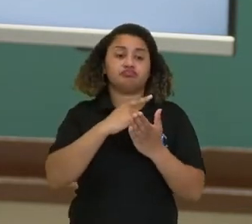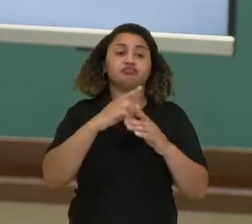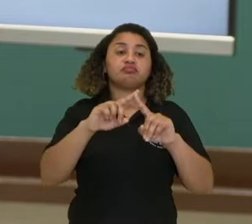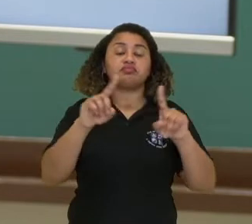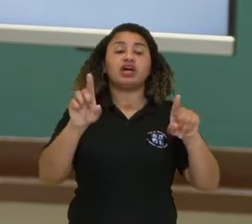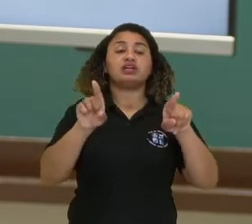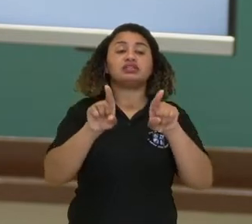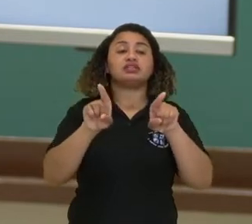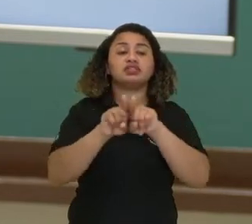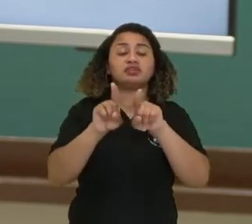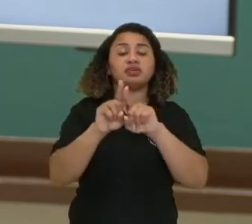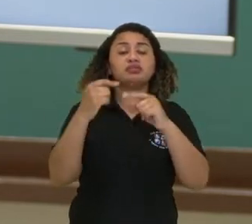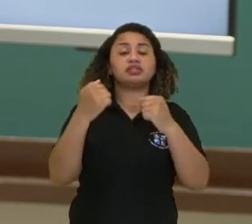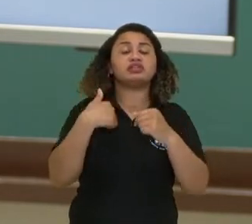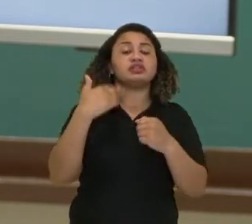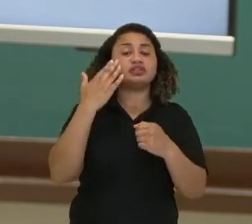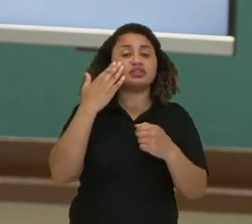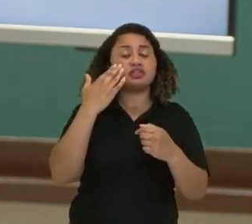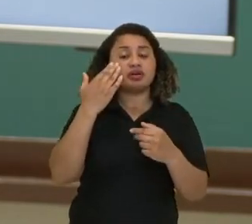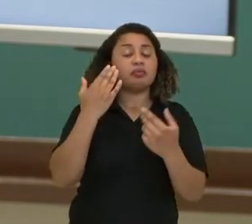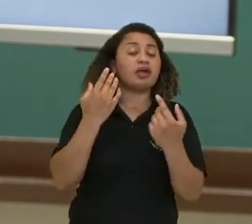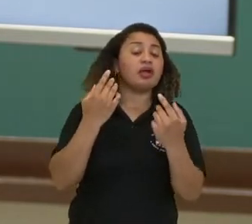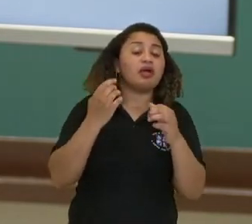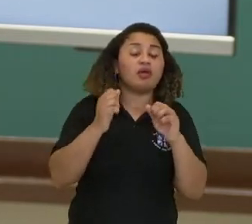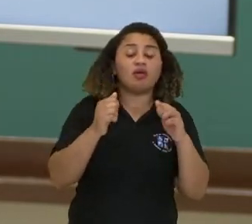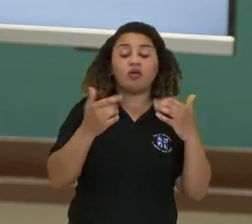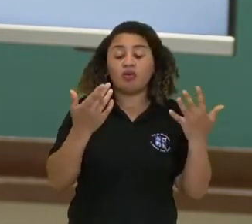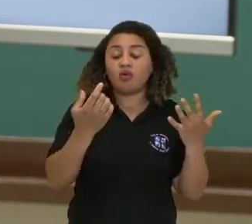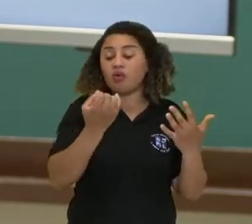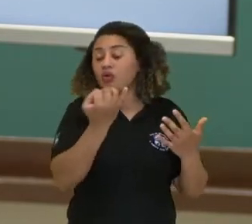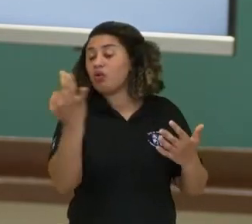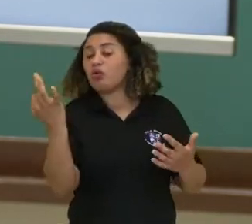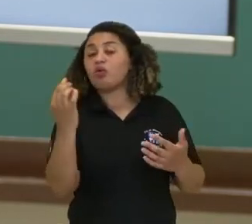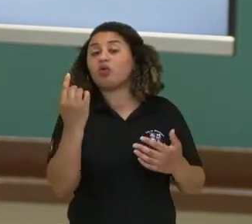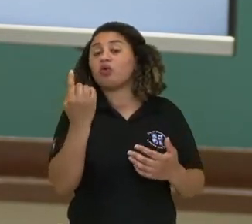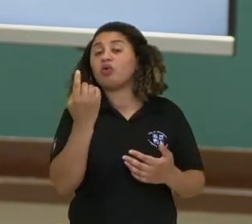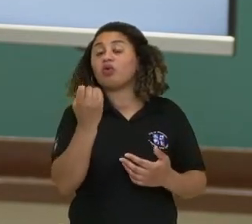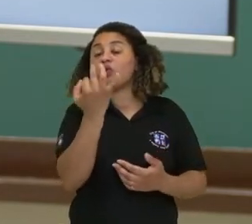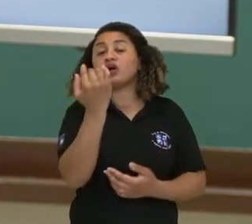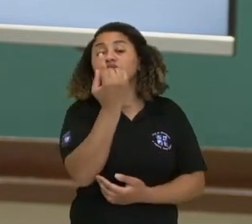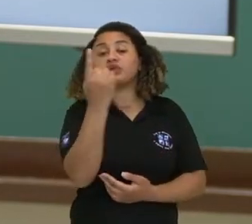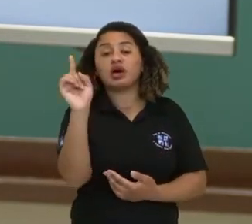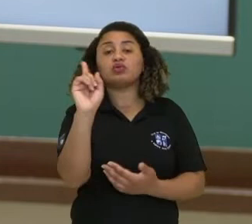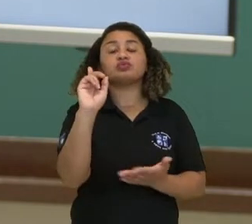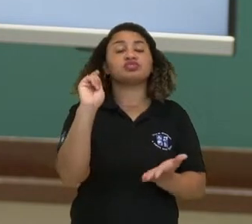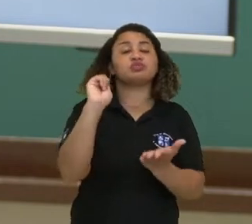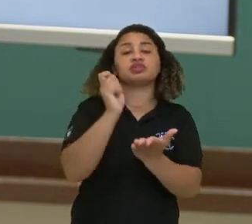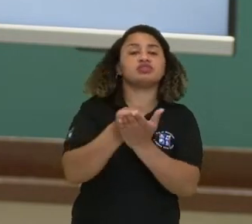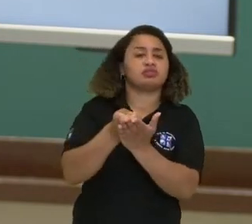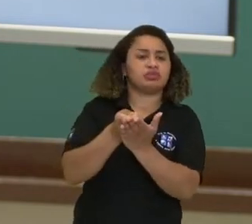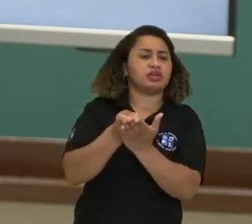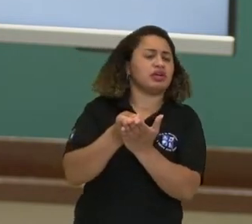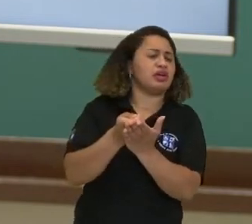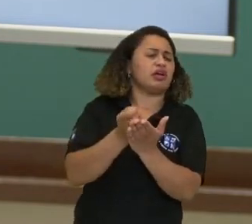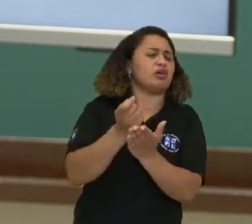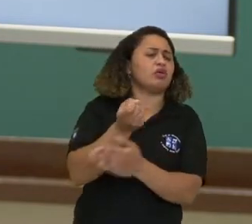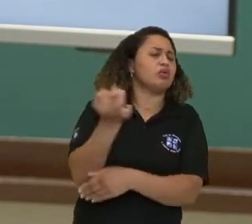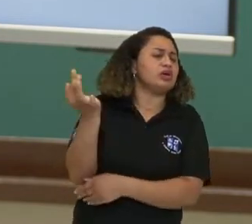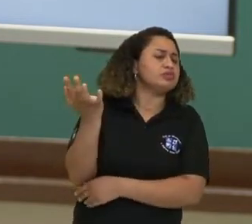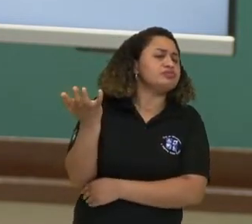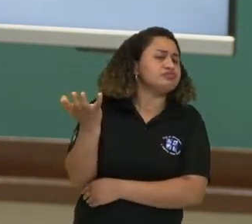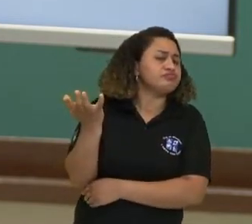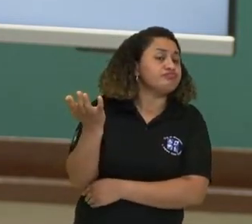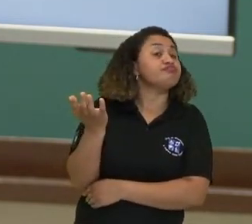eu preciso descobrir de quanto é a última parcela que eu vou pagar é de quanto. Então,